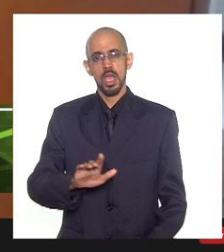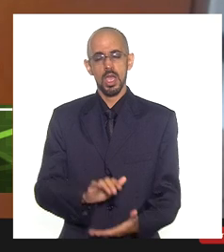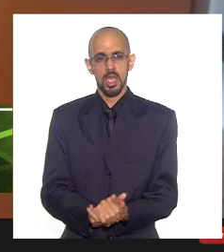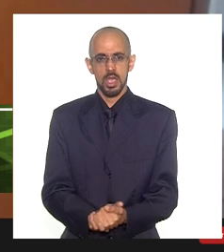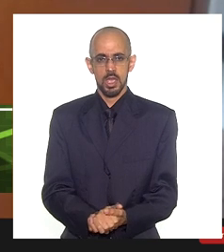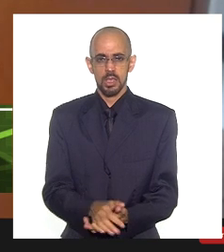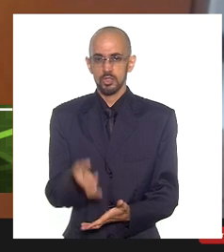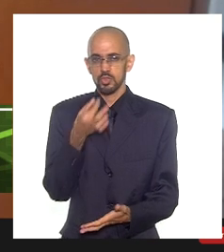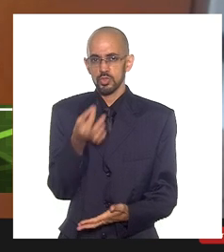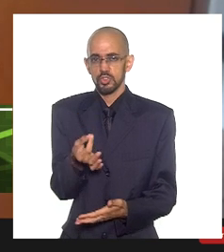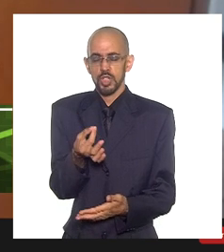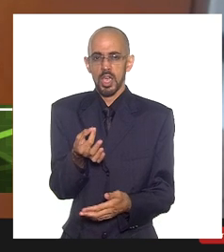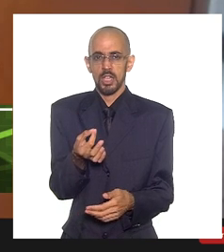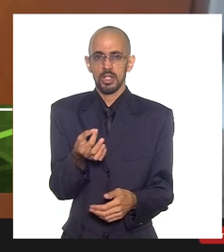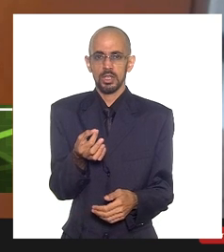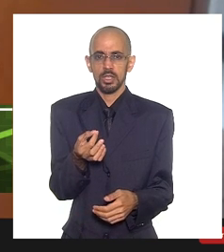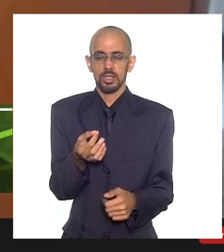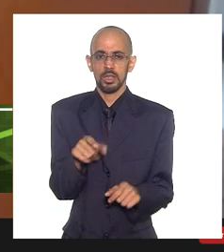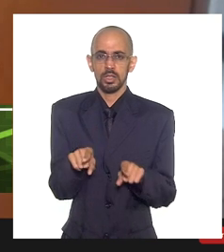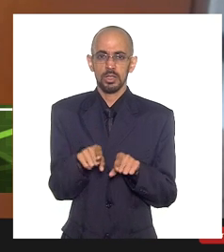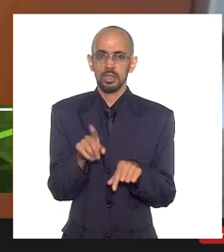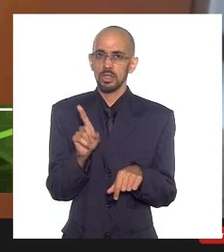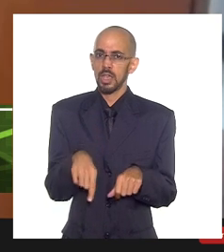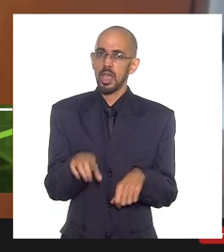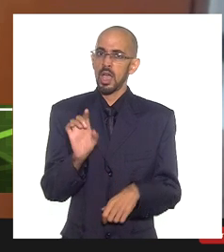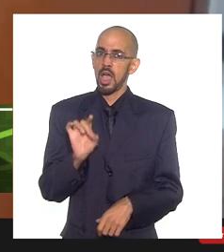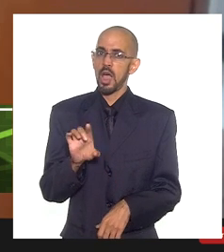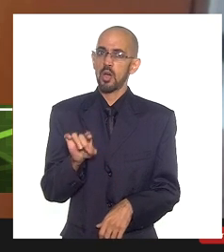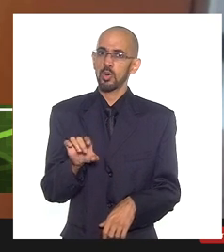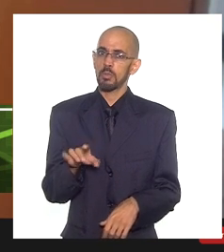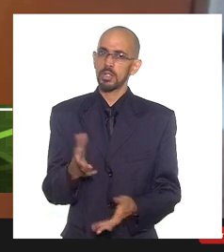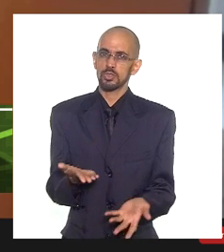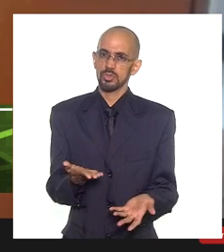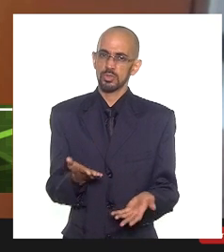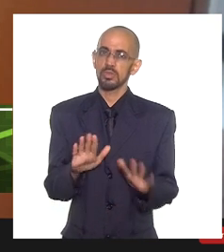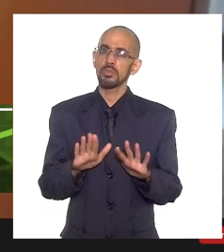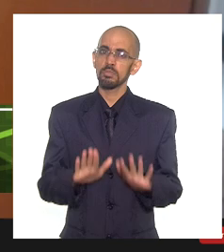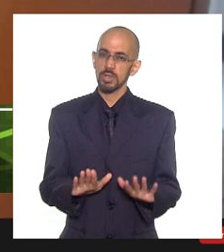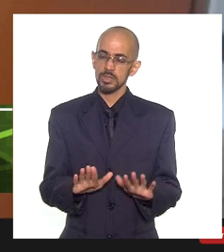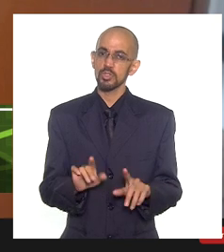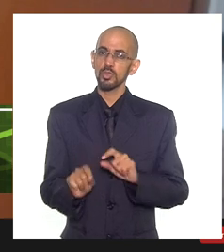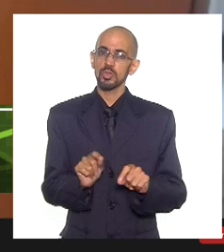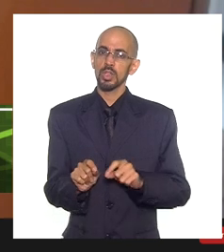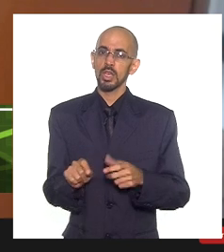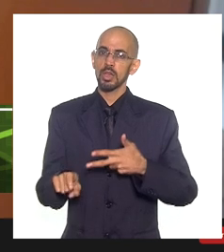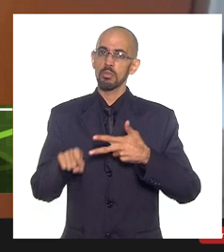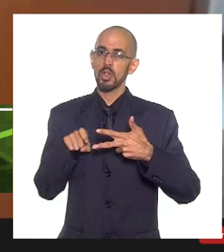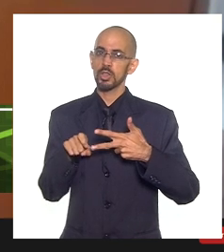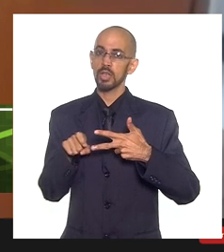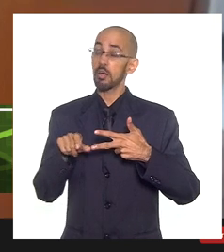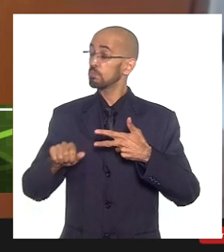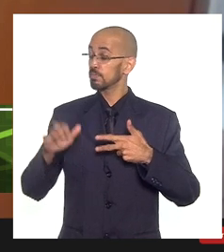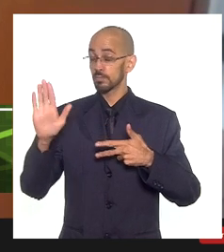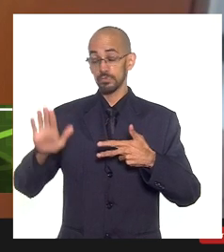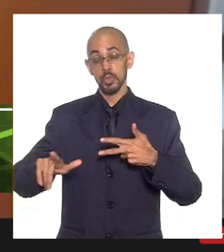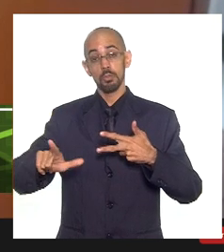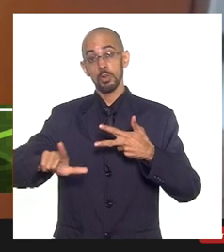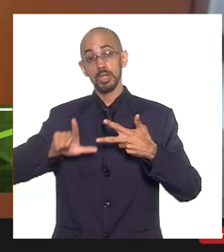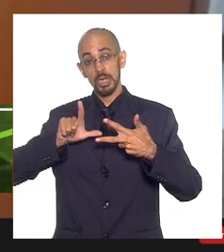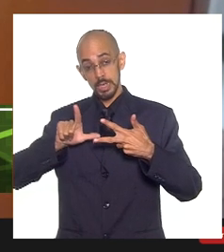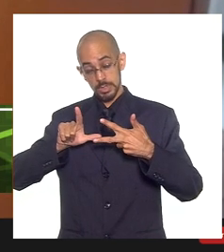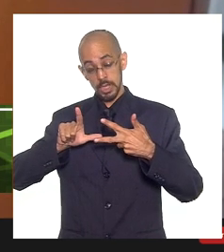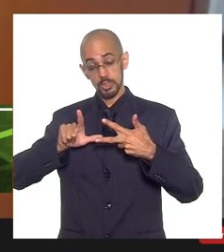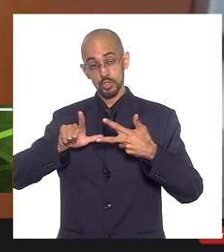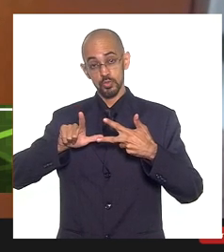algo praticamente automático afinal de contas o poder legislativo do estado estabeleceu suas